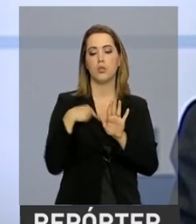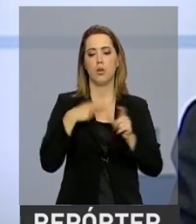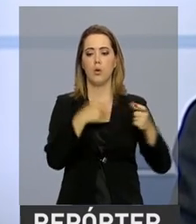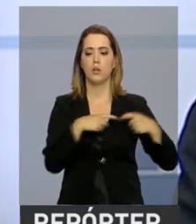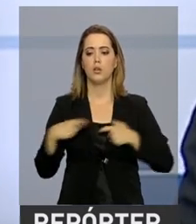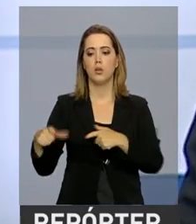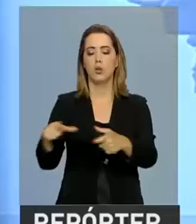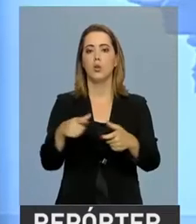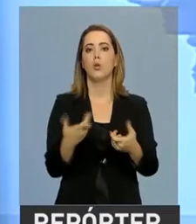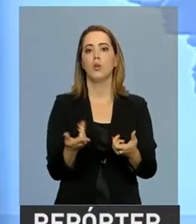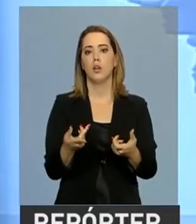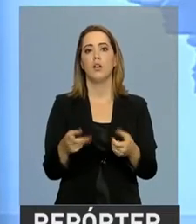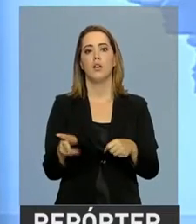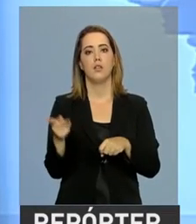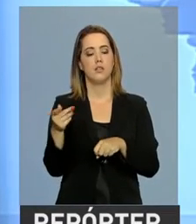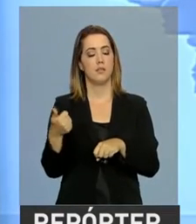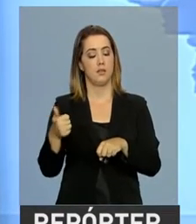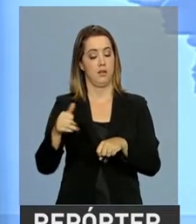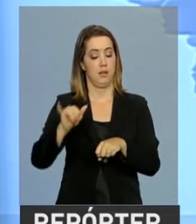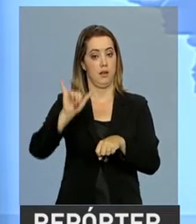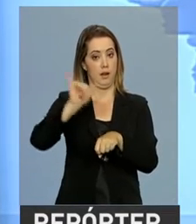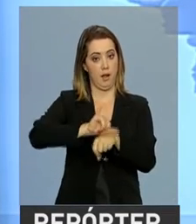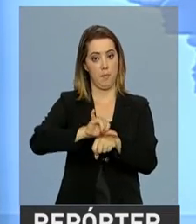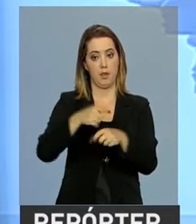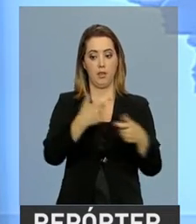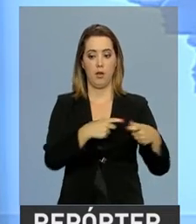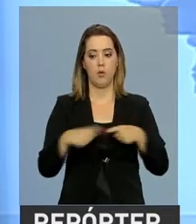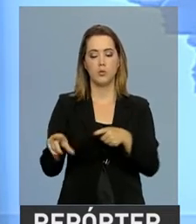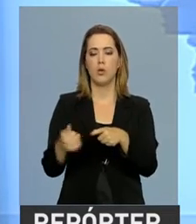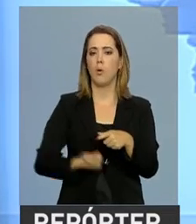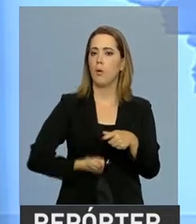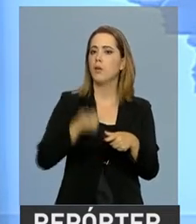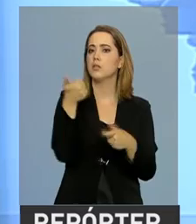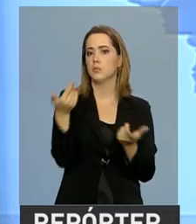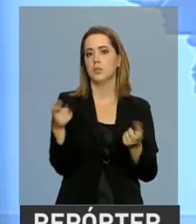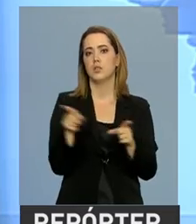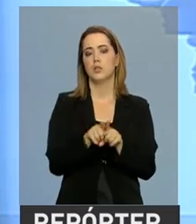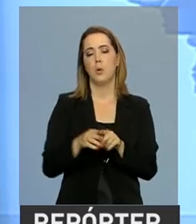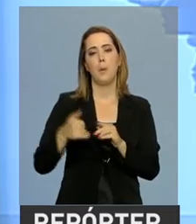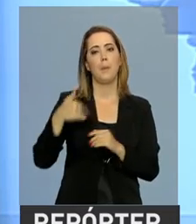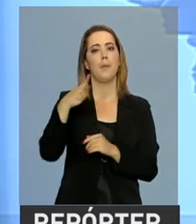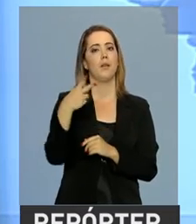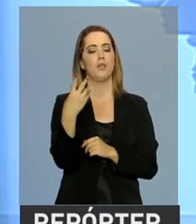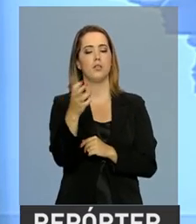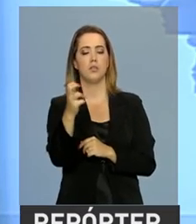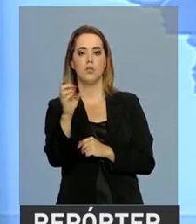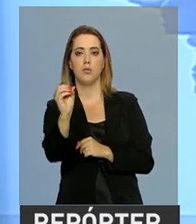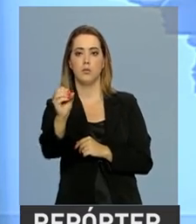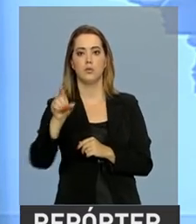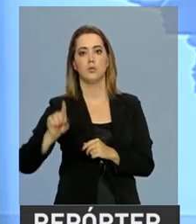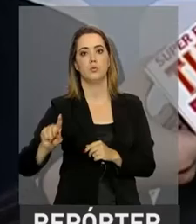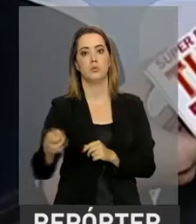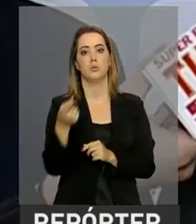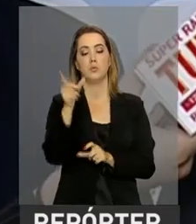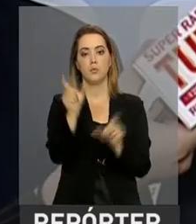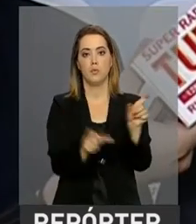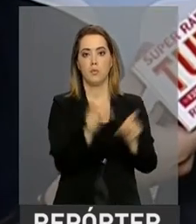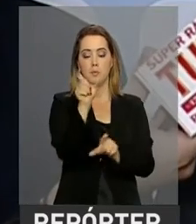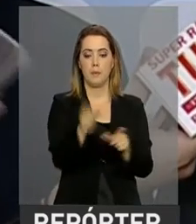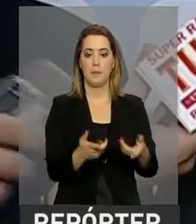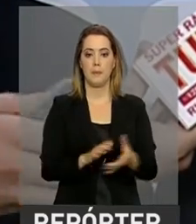em capitais regiões metropolitanas e em municípios com mais de 250 mil habitantes